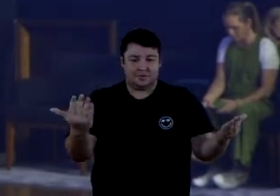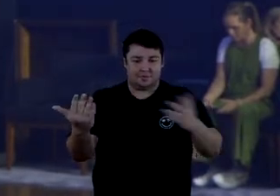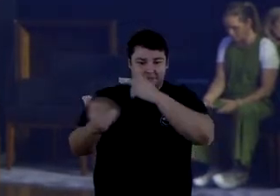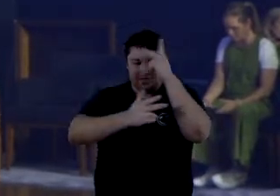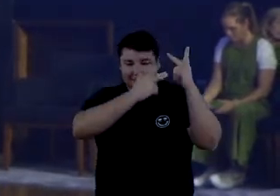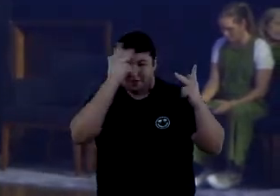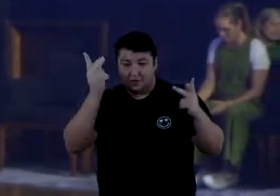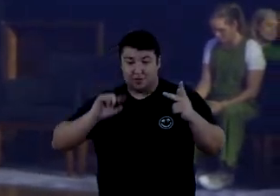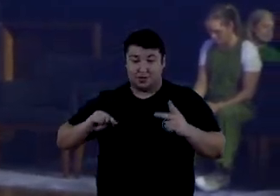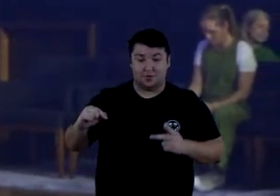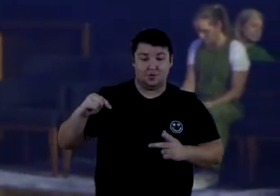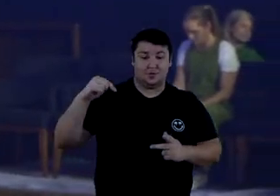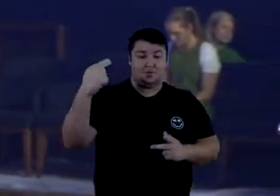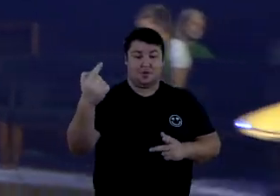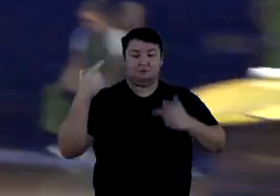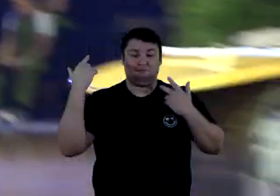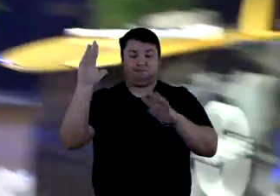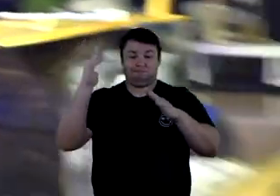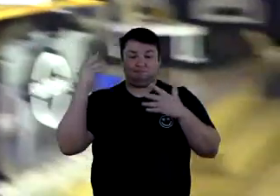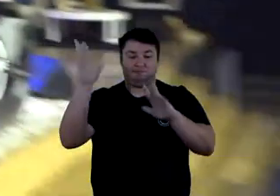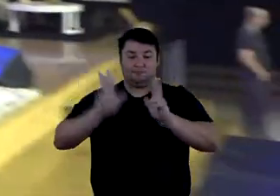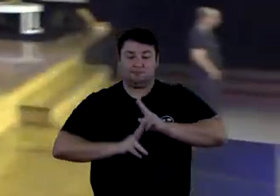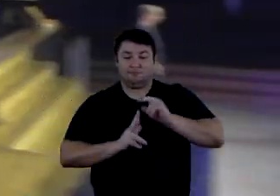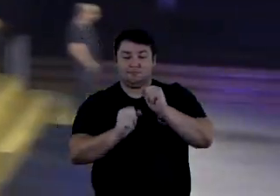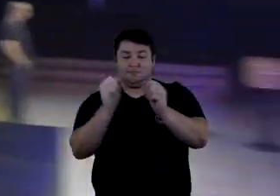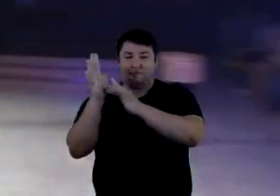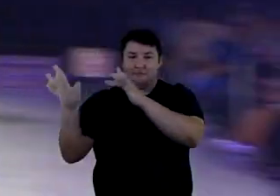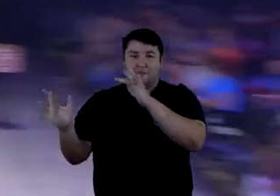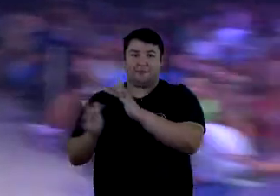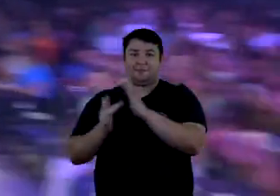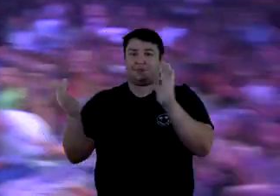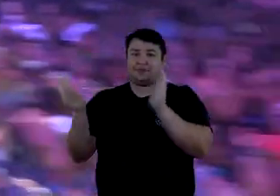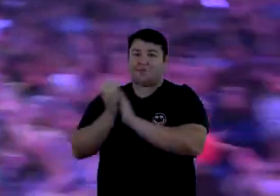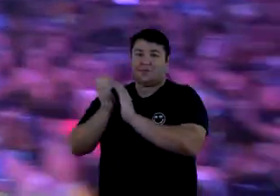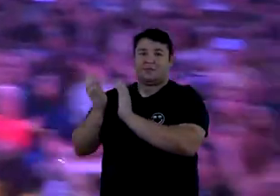de pessoas que está do lado de lá com uma salva de palmas bem alto a Jesus.